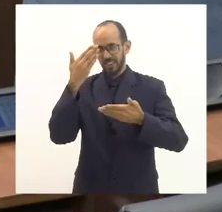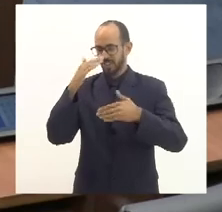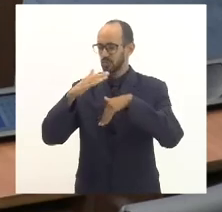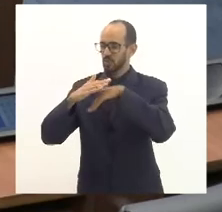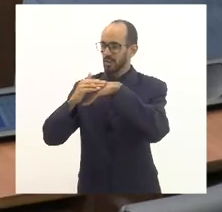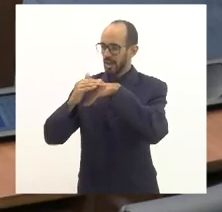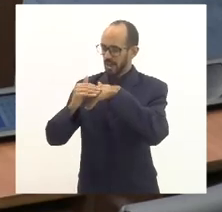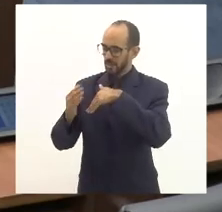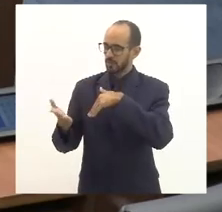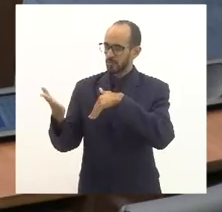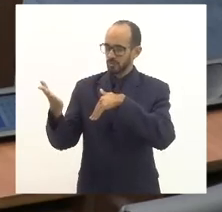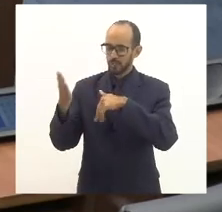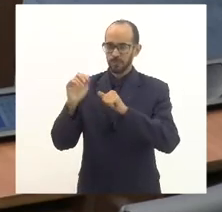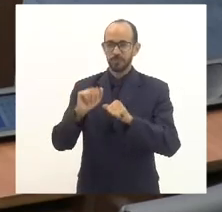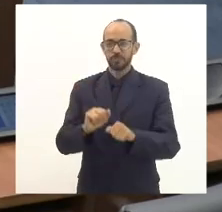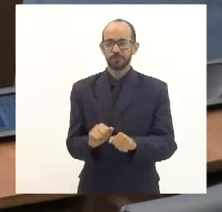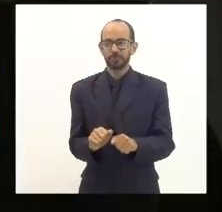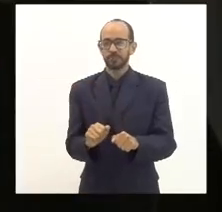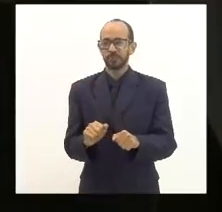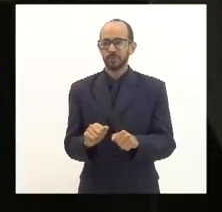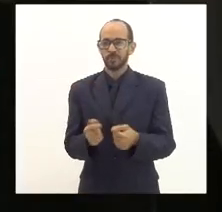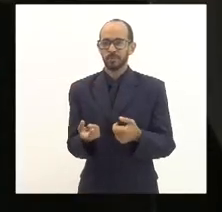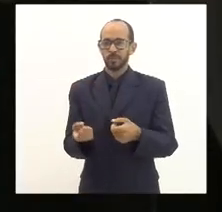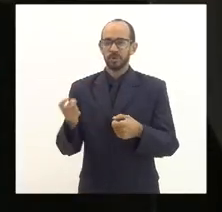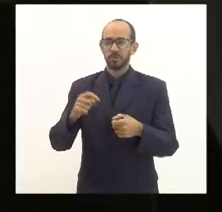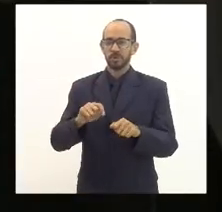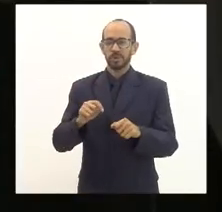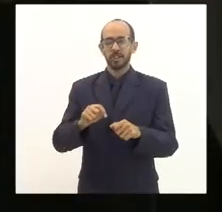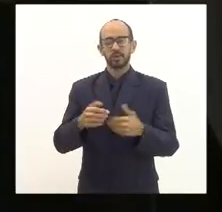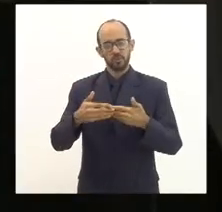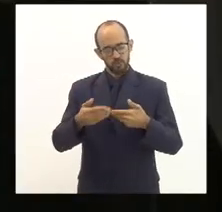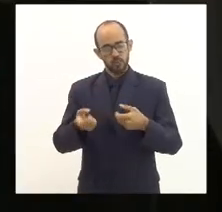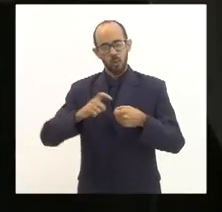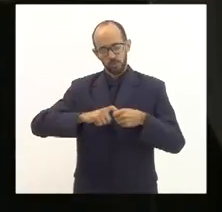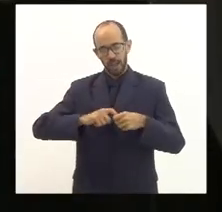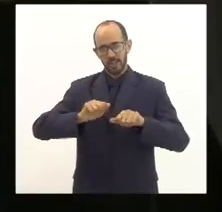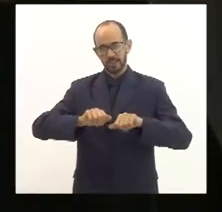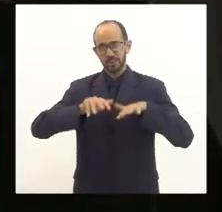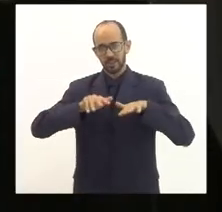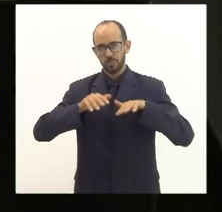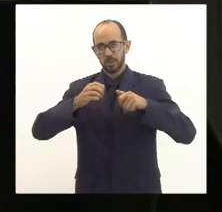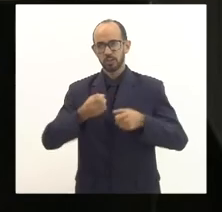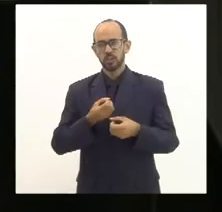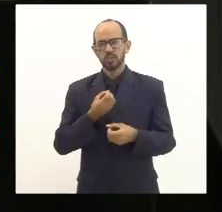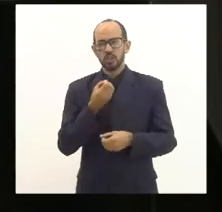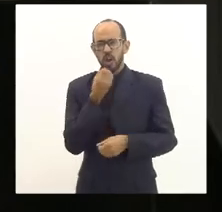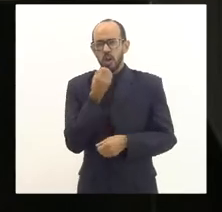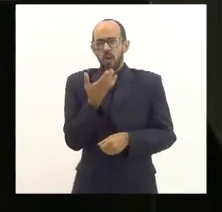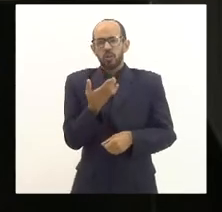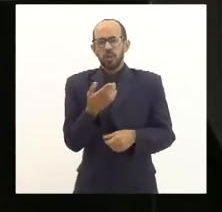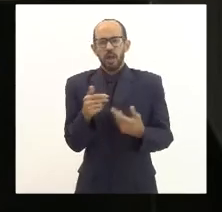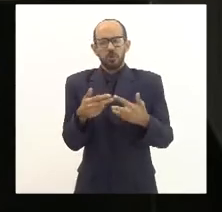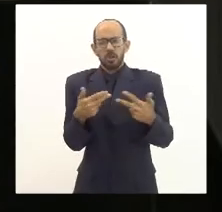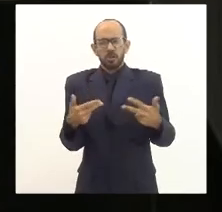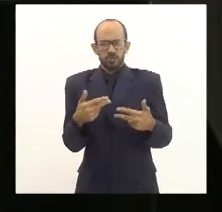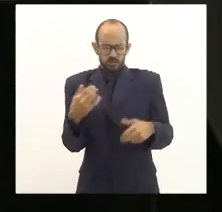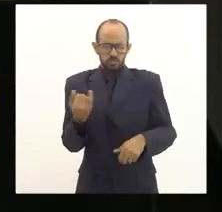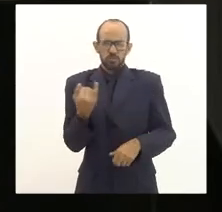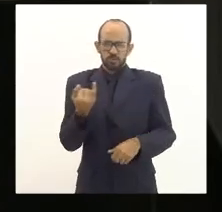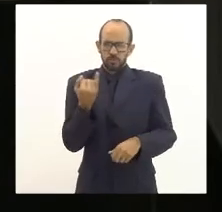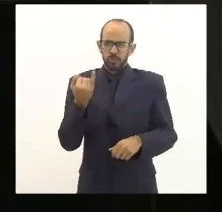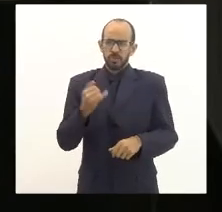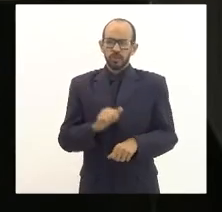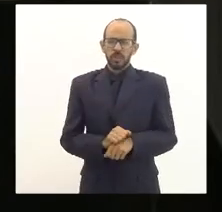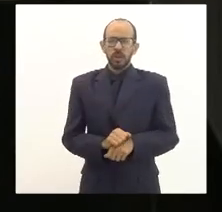o carinho da senhora vendo abrir a sessão para gente poder se internar uma pauta que é muito importante